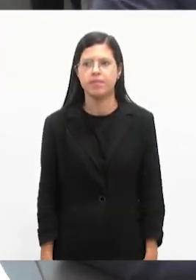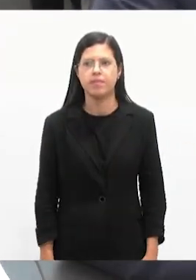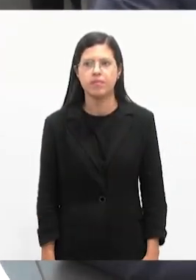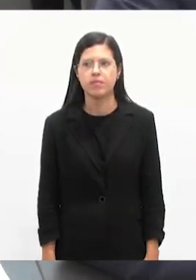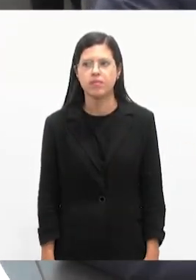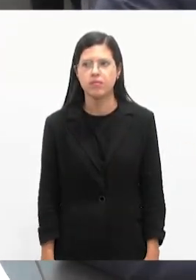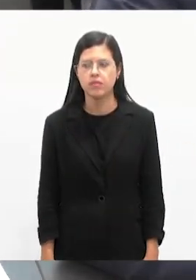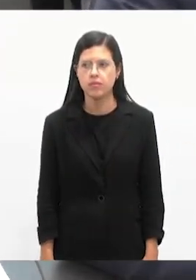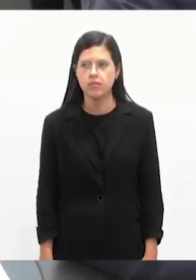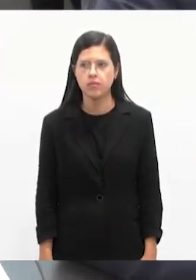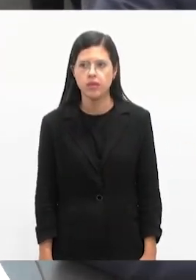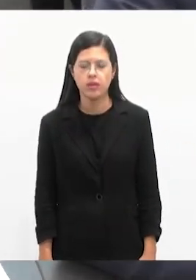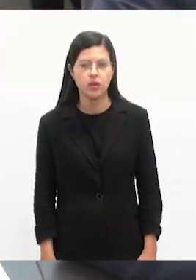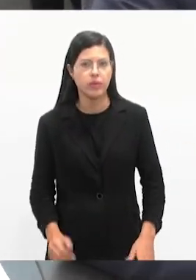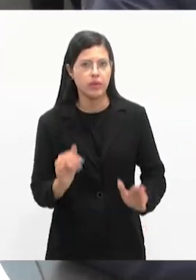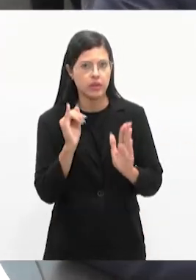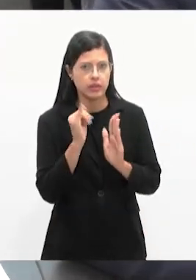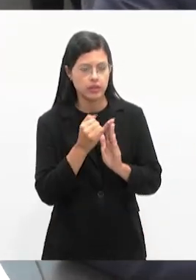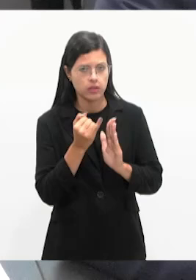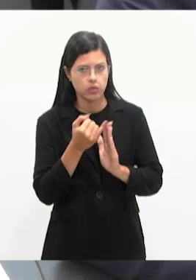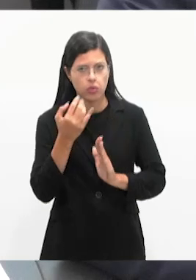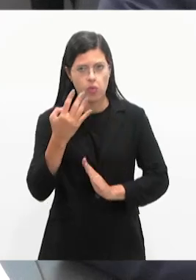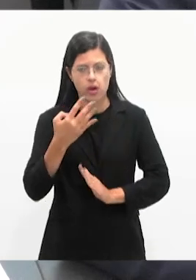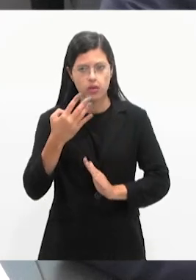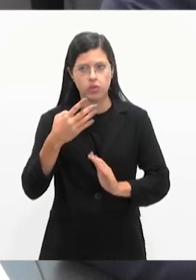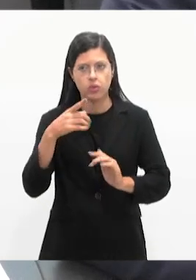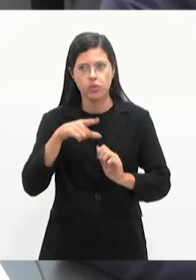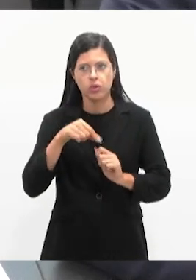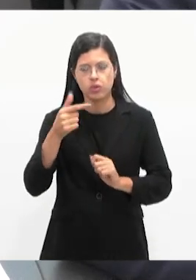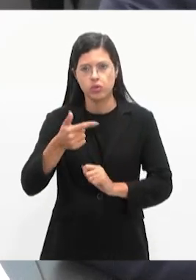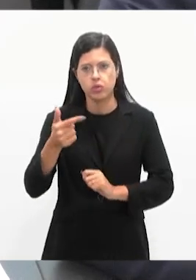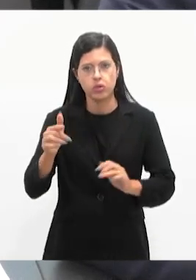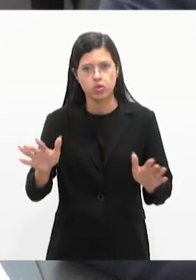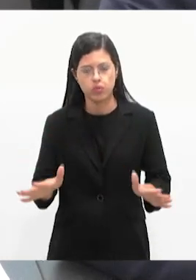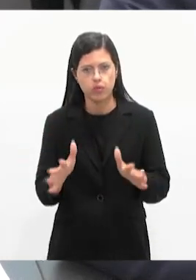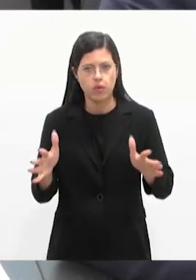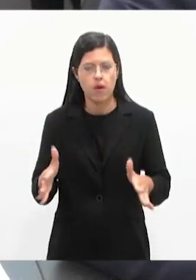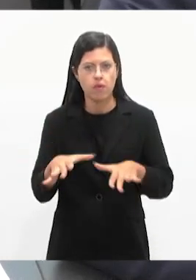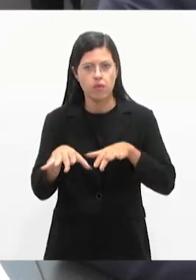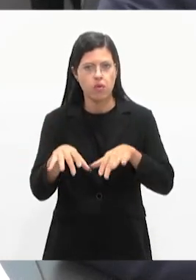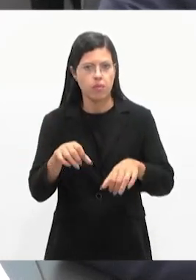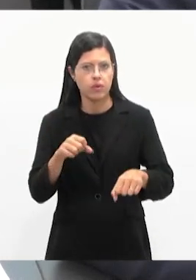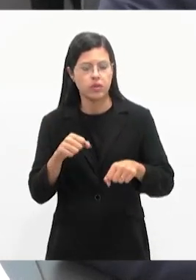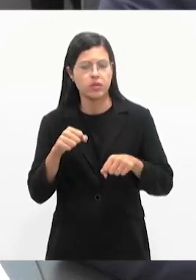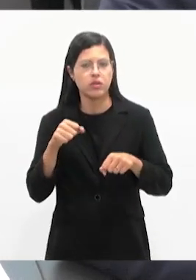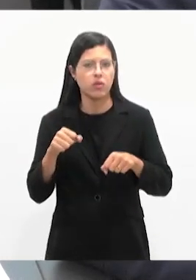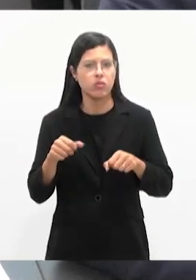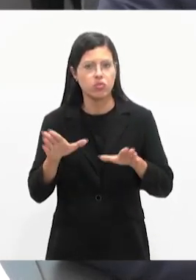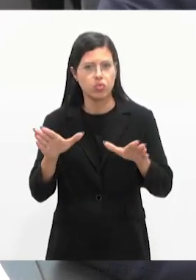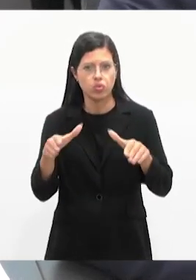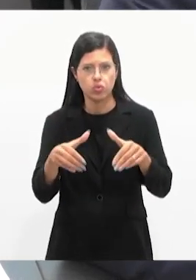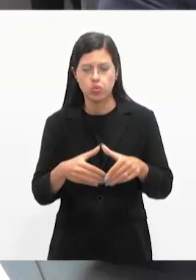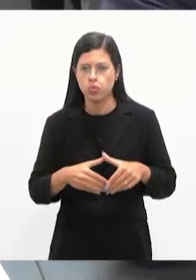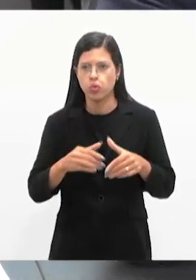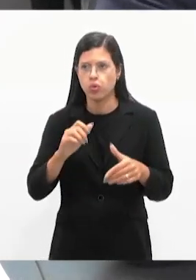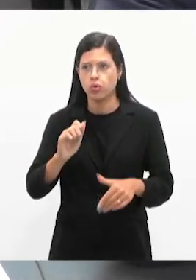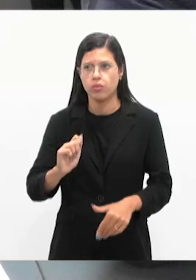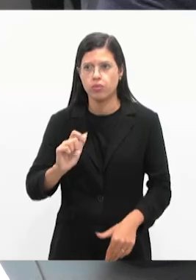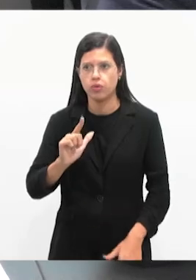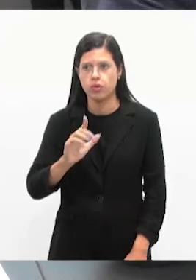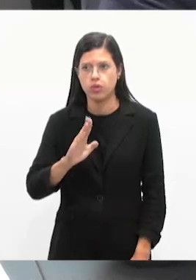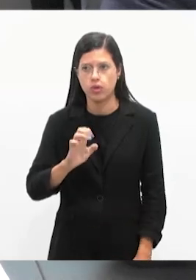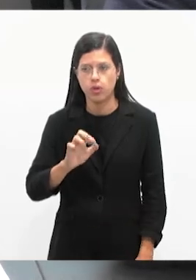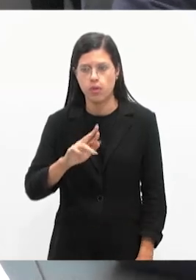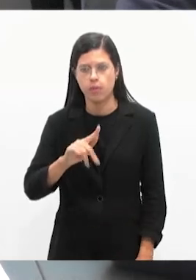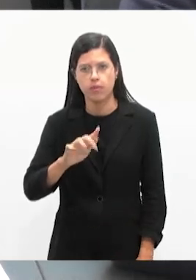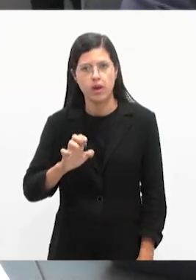Aí o inciso 4º do artigo 2º, estimular a formação de uma rede de albergues partindo do paradigma cama e